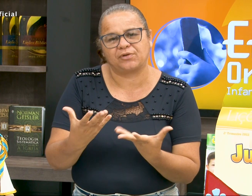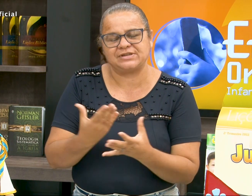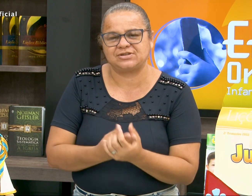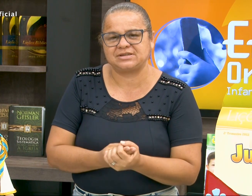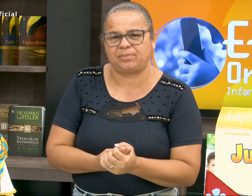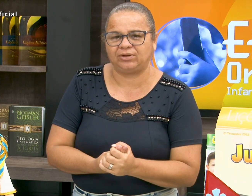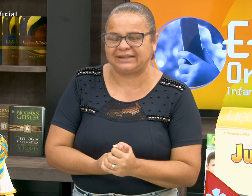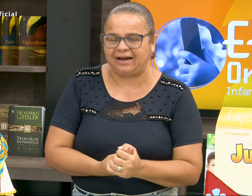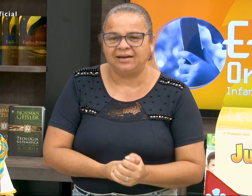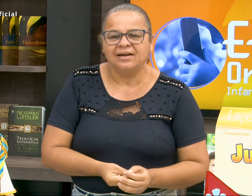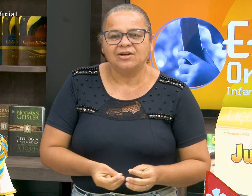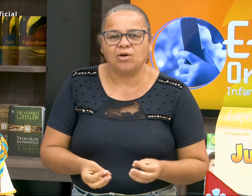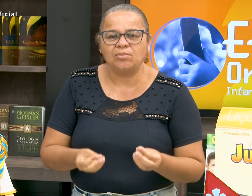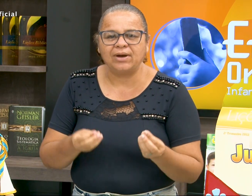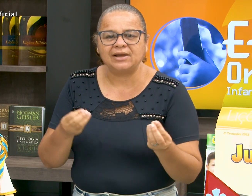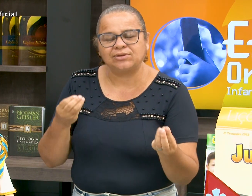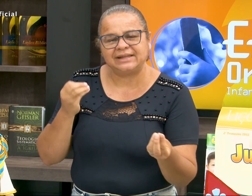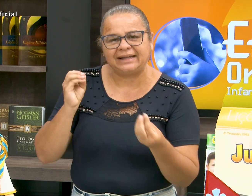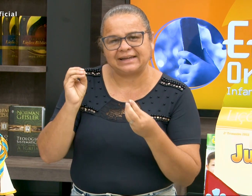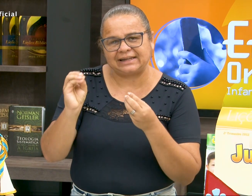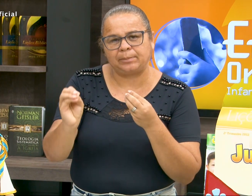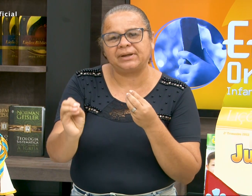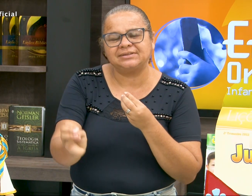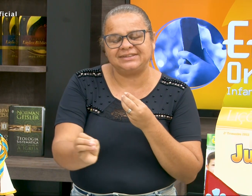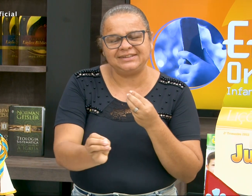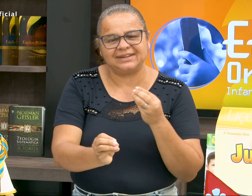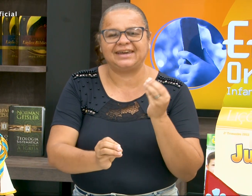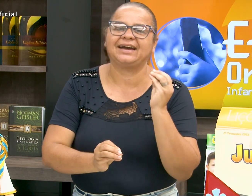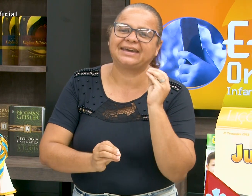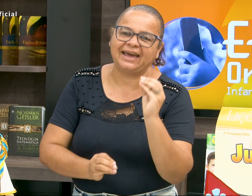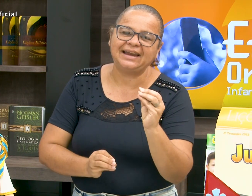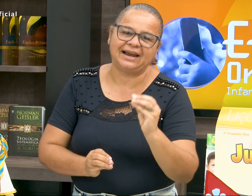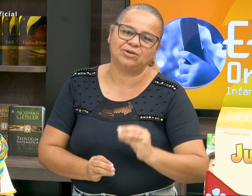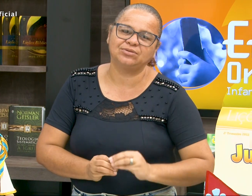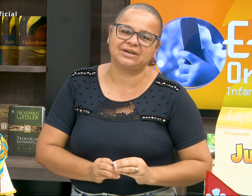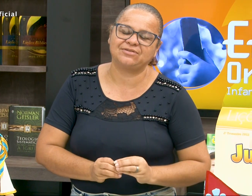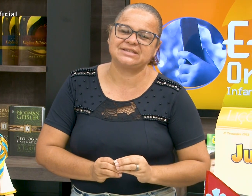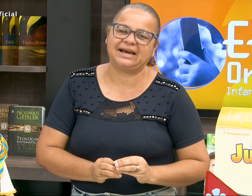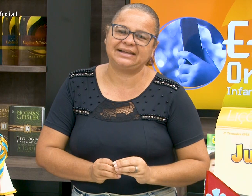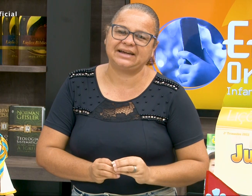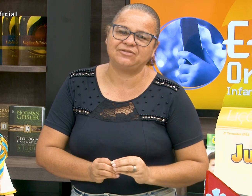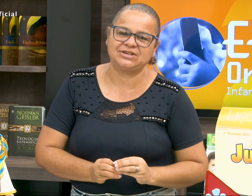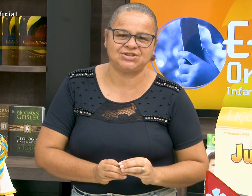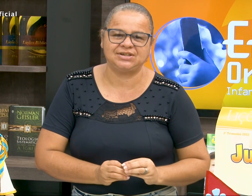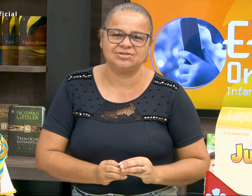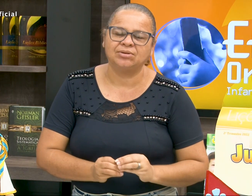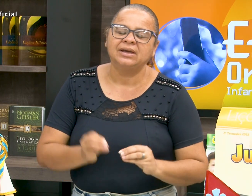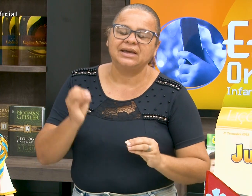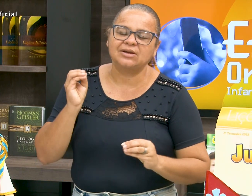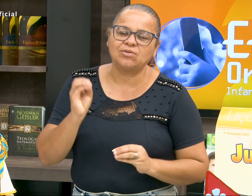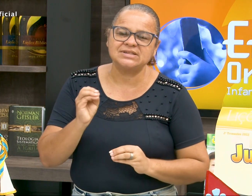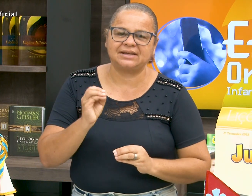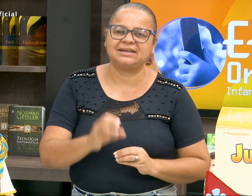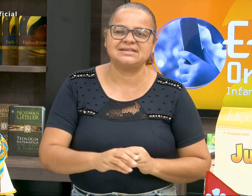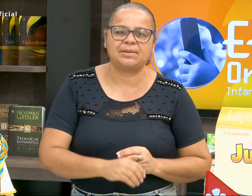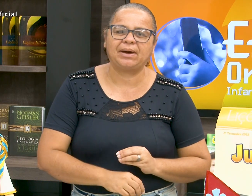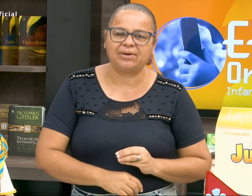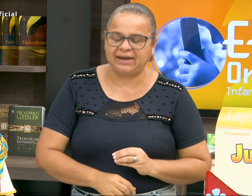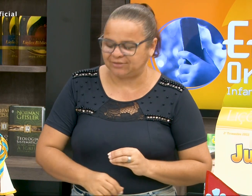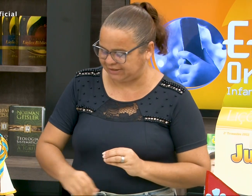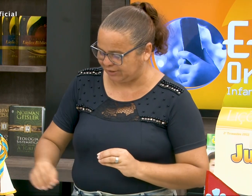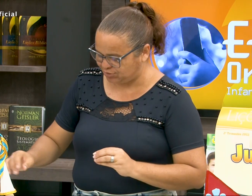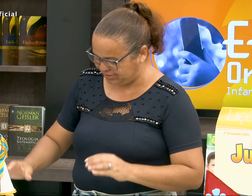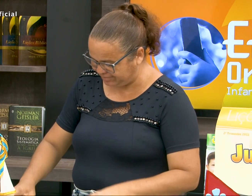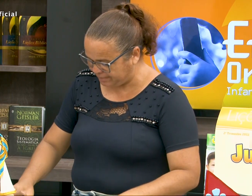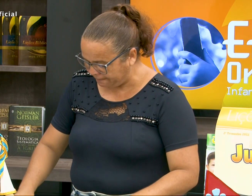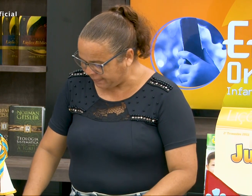como o professor se portar, como ele cuidar de cada plantinha, que é aquele aluno que você ali está investindo. E com certeza é para o